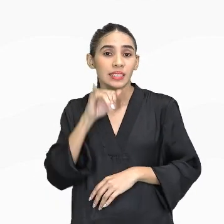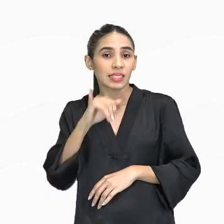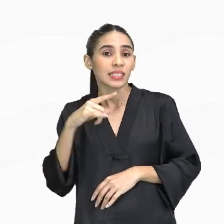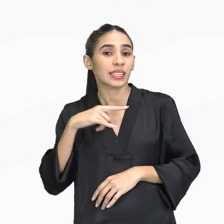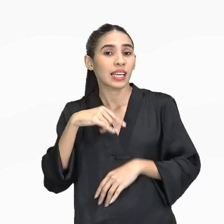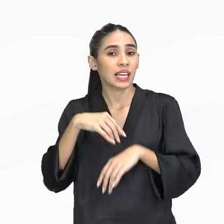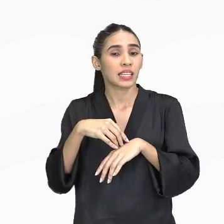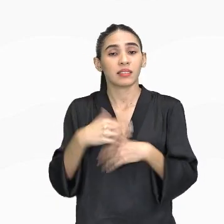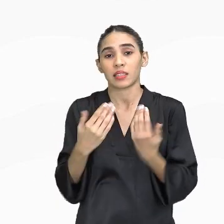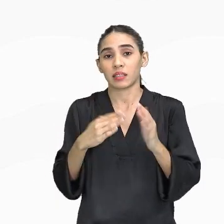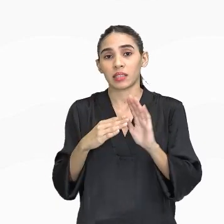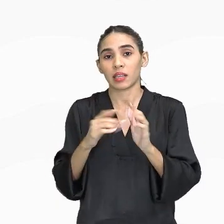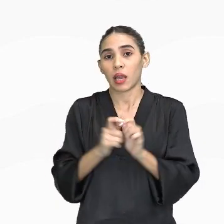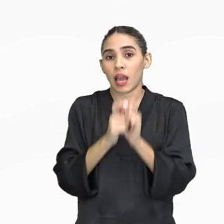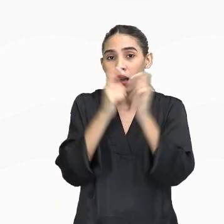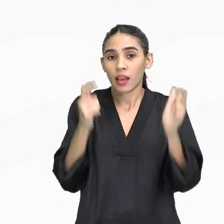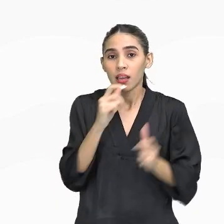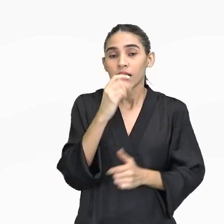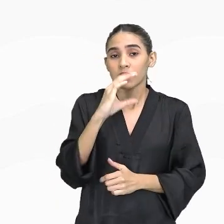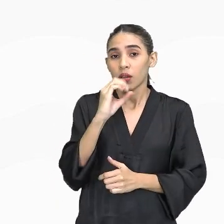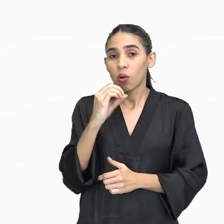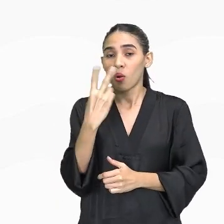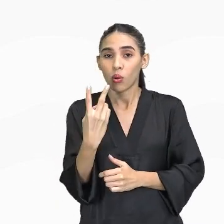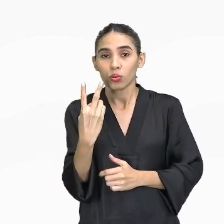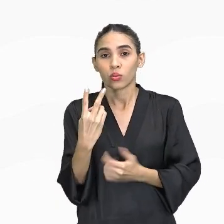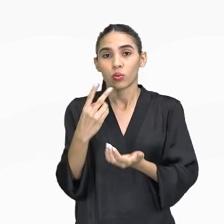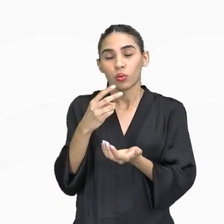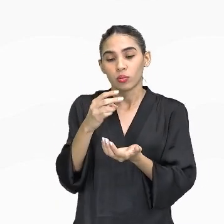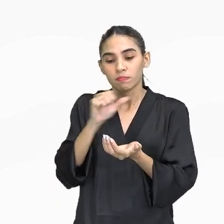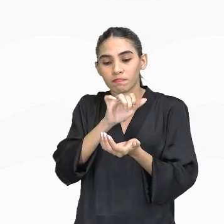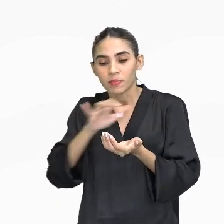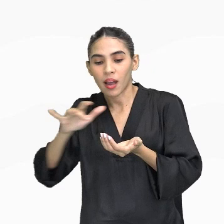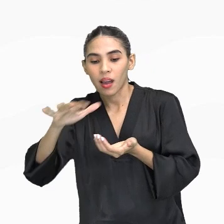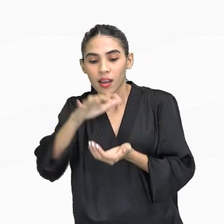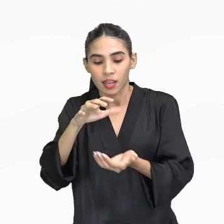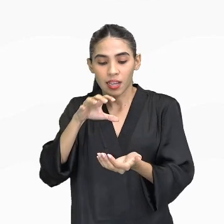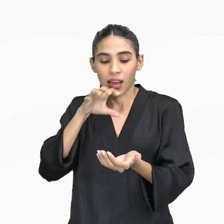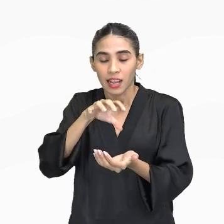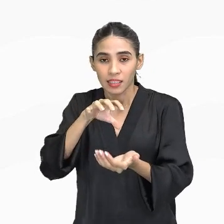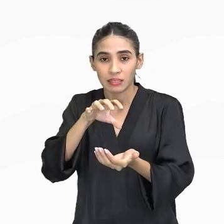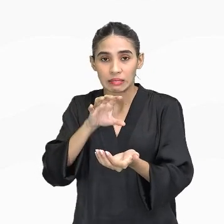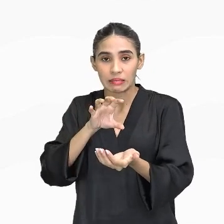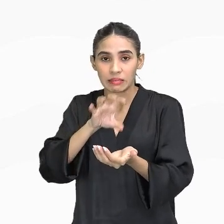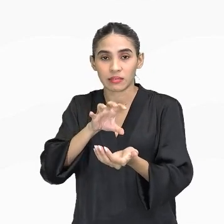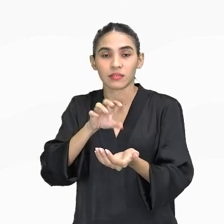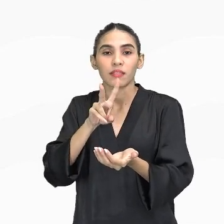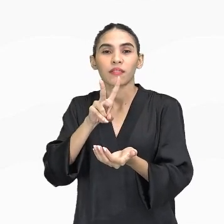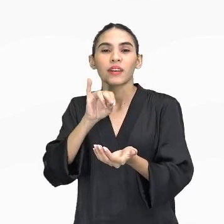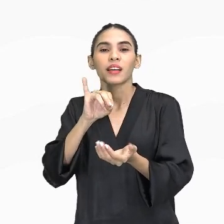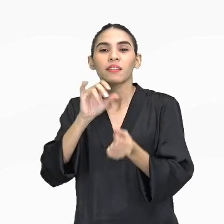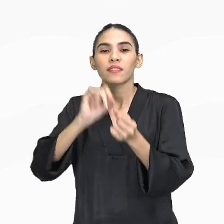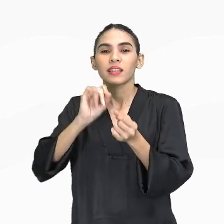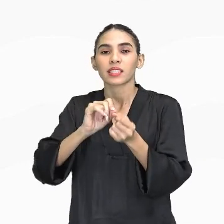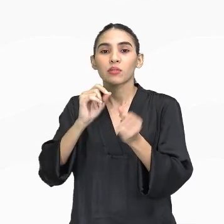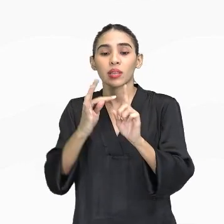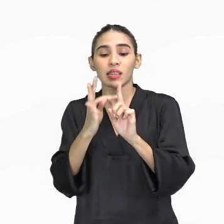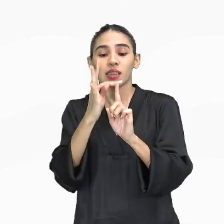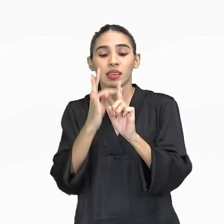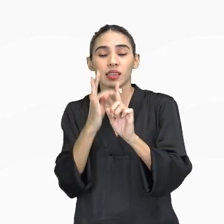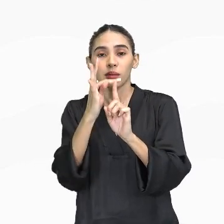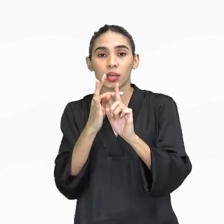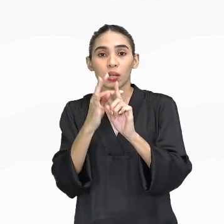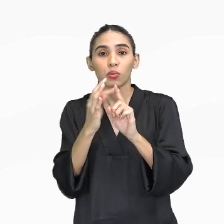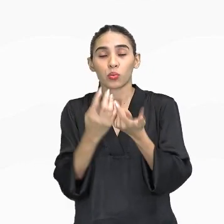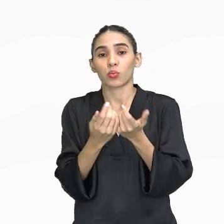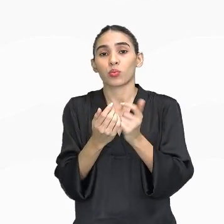muito CO2, essa radiação ela não vai ser reemitida para o universo, ela vai ficar presa aqui, fazendo com que aumente ainda mais